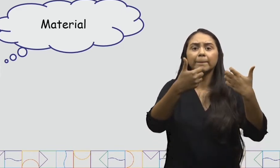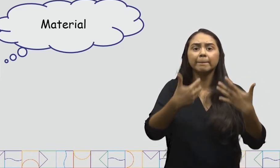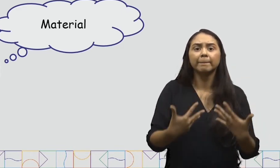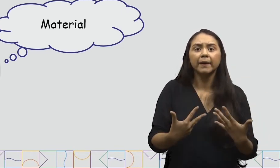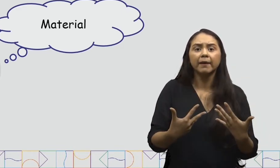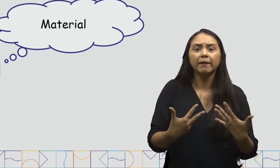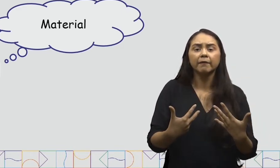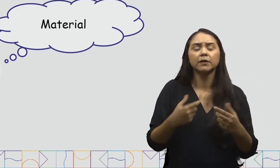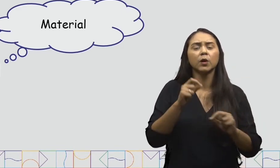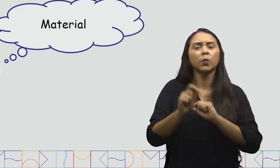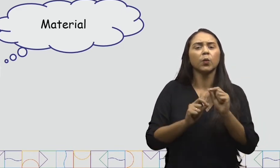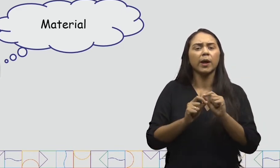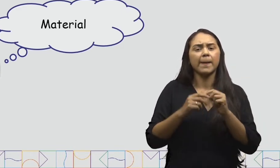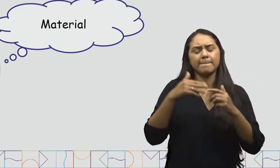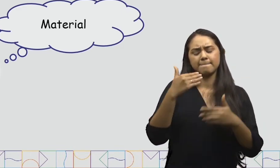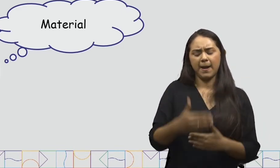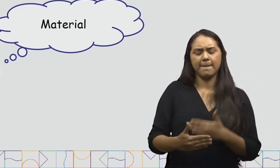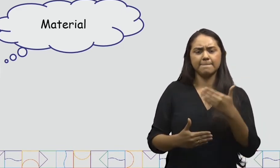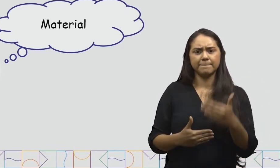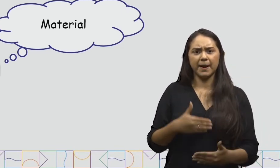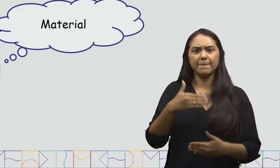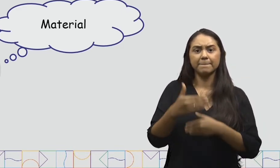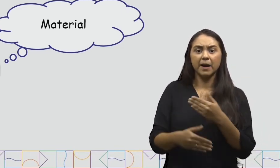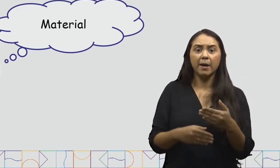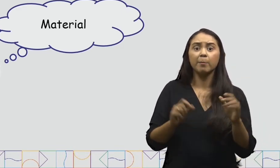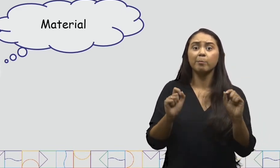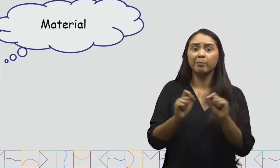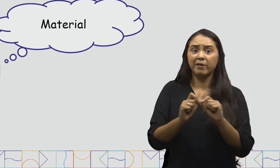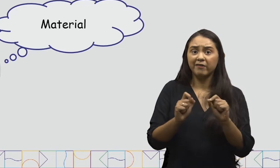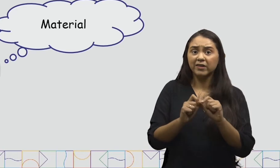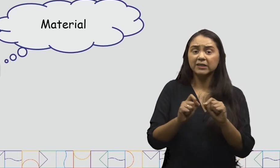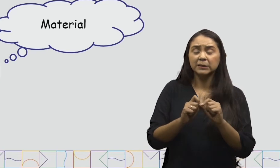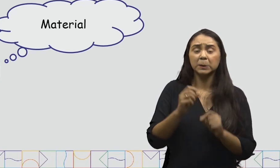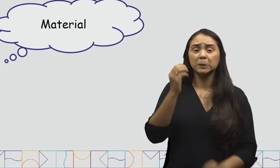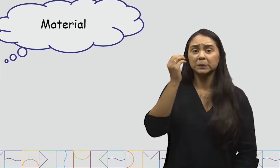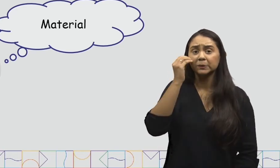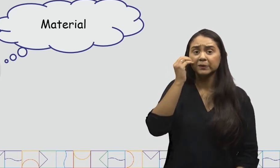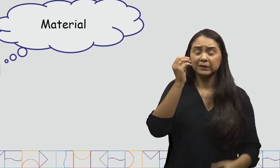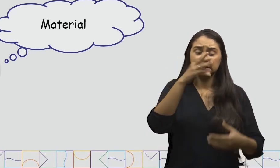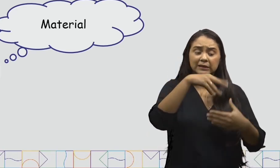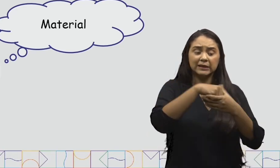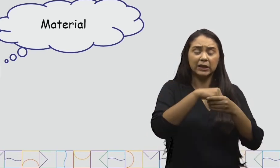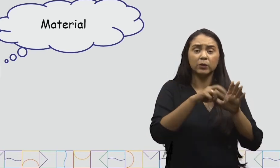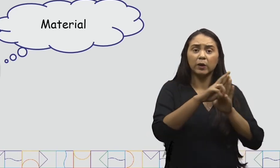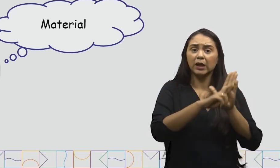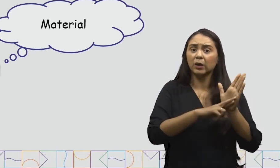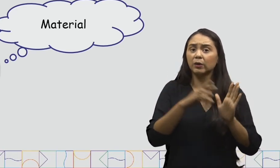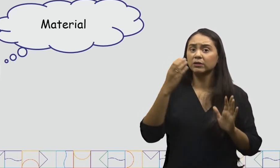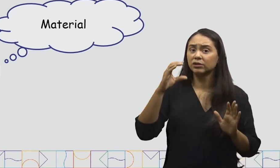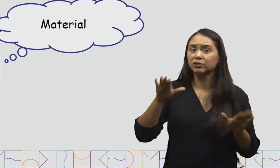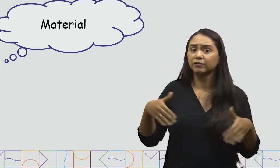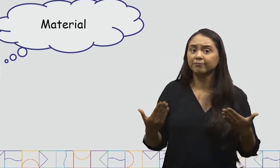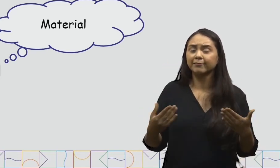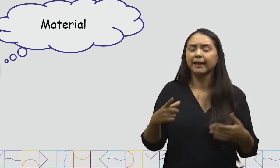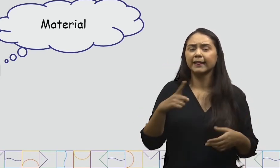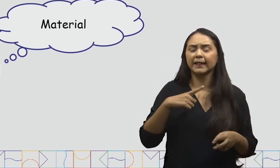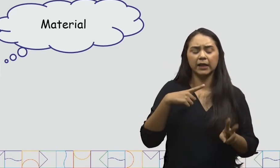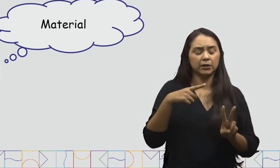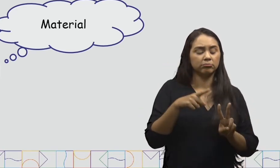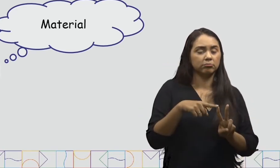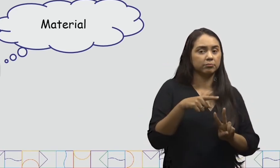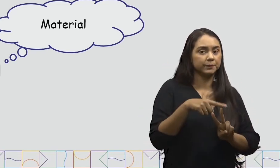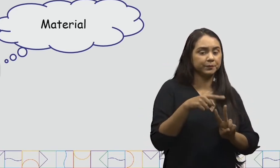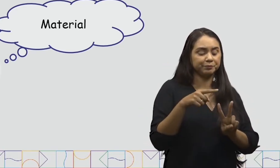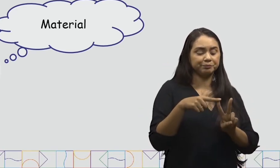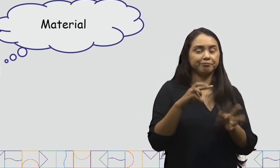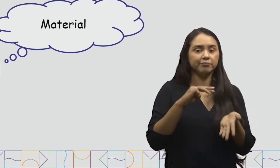relatar o passo a passo para fazer o experimento em um relatório científico? Temos 2